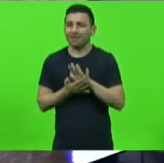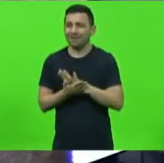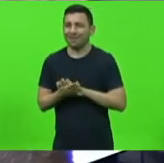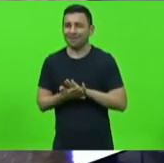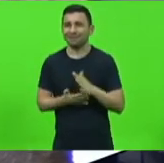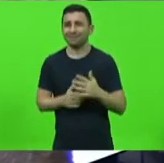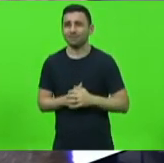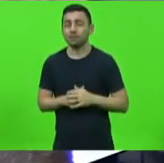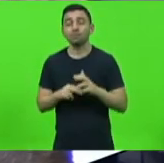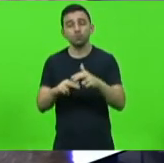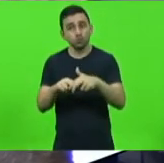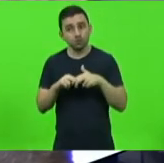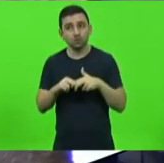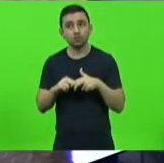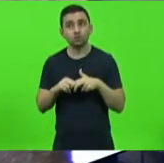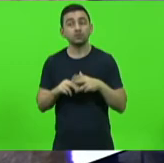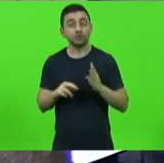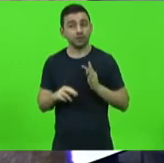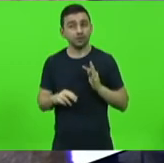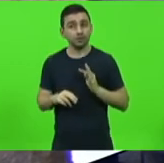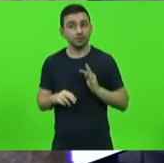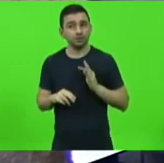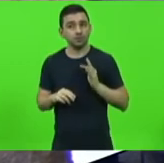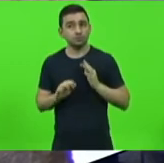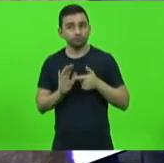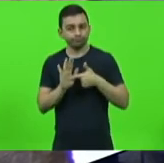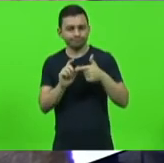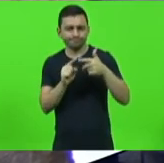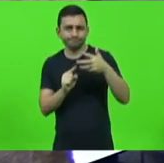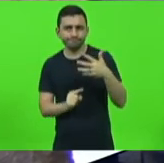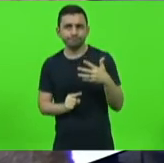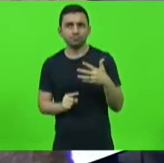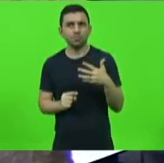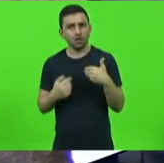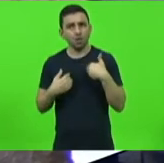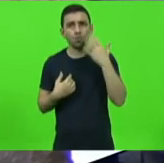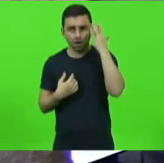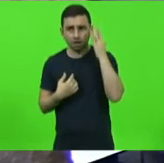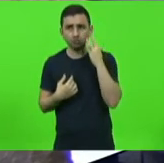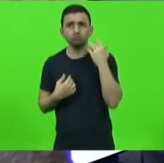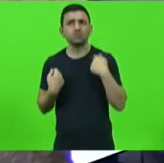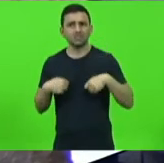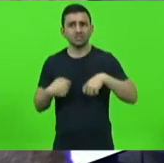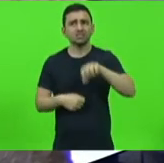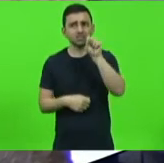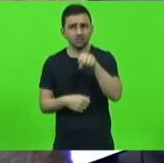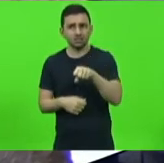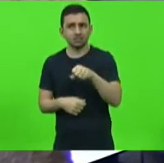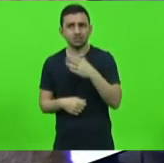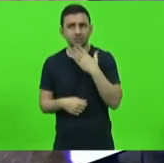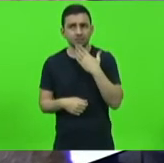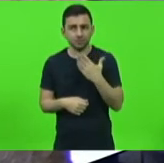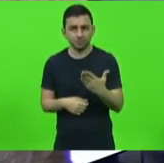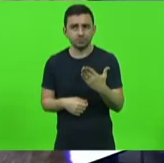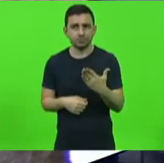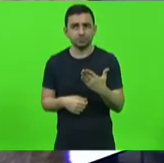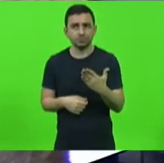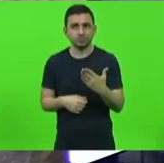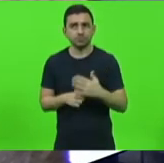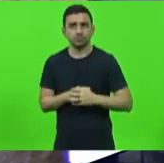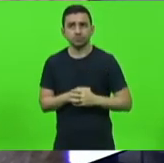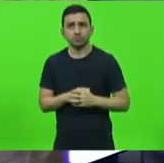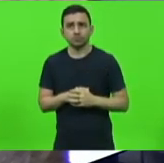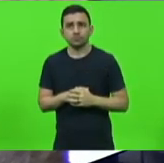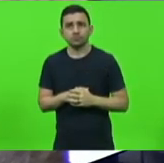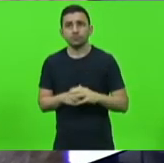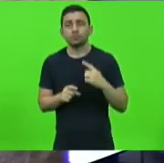por esses motivos técnicos, é que eu acho que nós devemos, sim, aprovar esse requerimento,